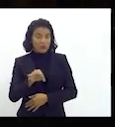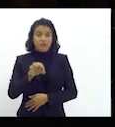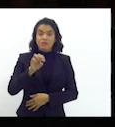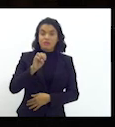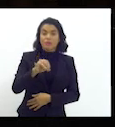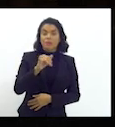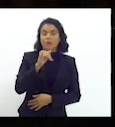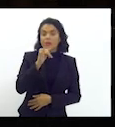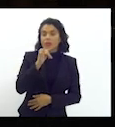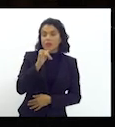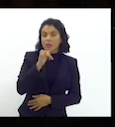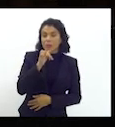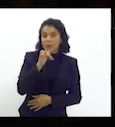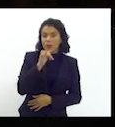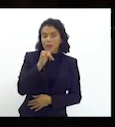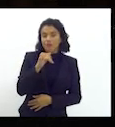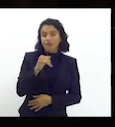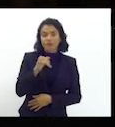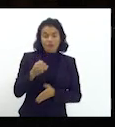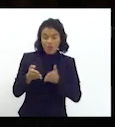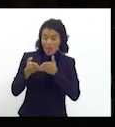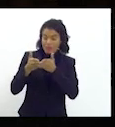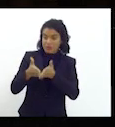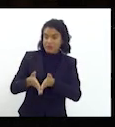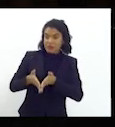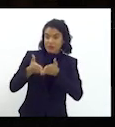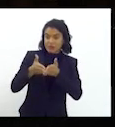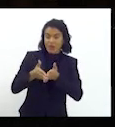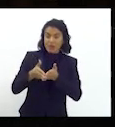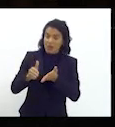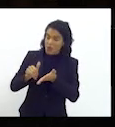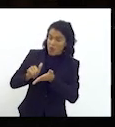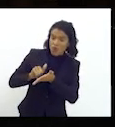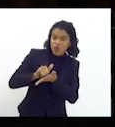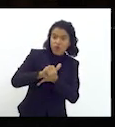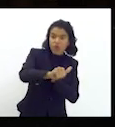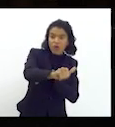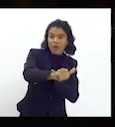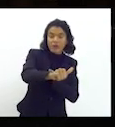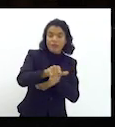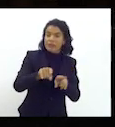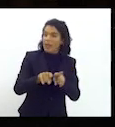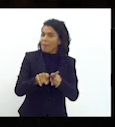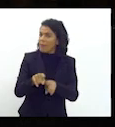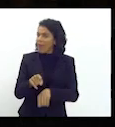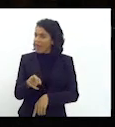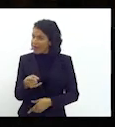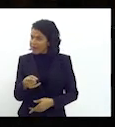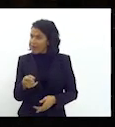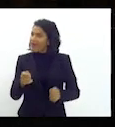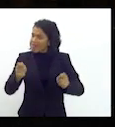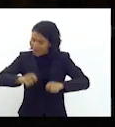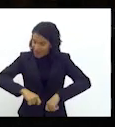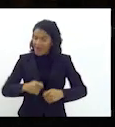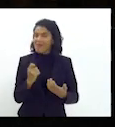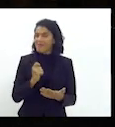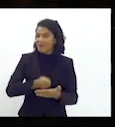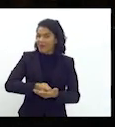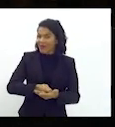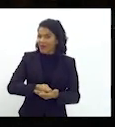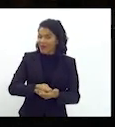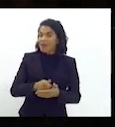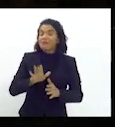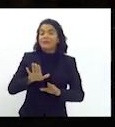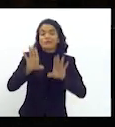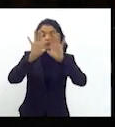porque os embarcações Eu jatinhos também não pode pagar é que